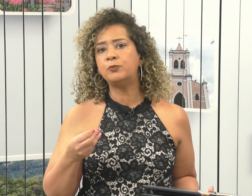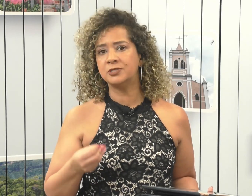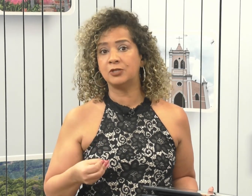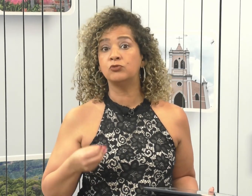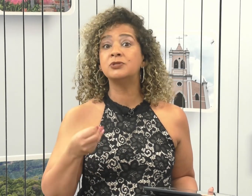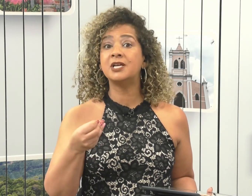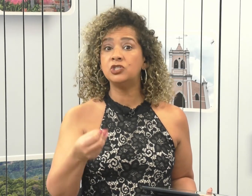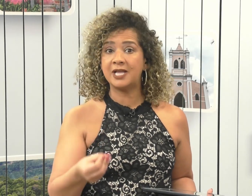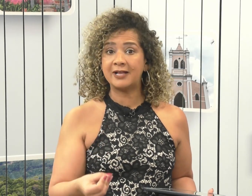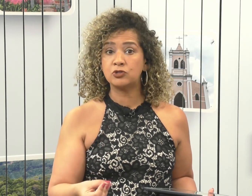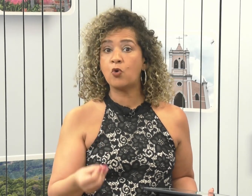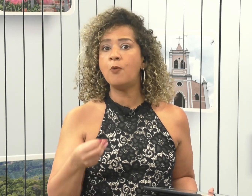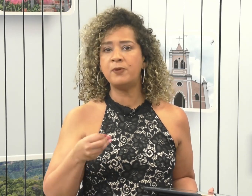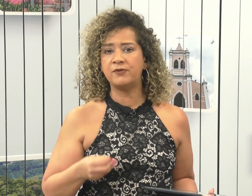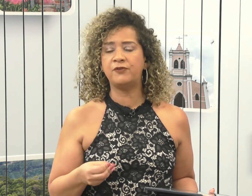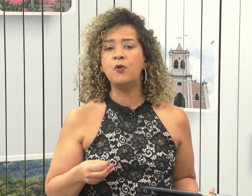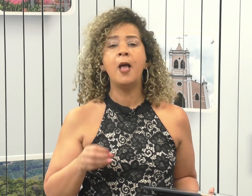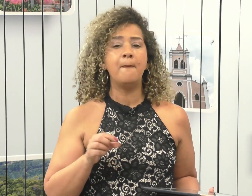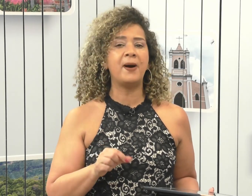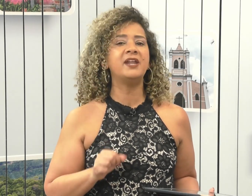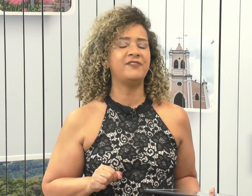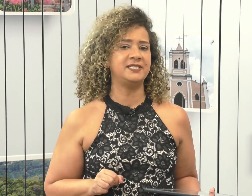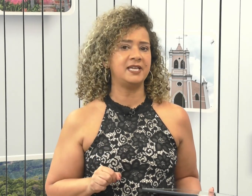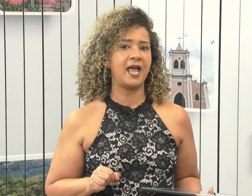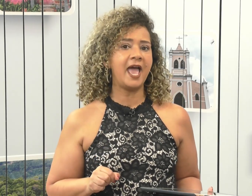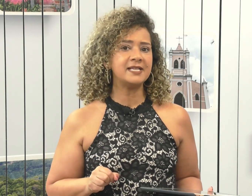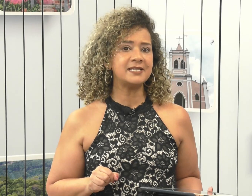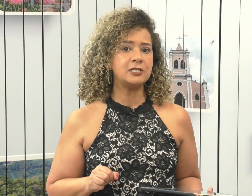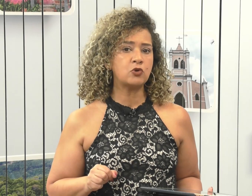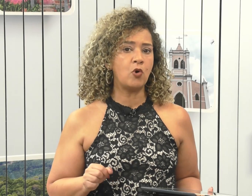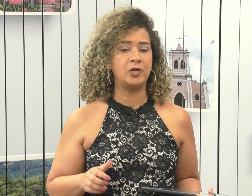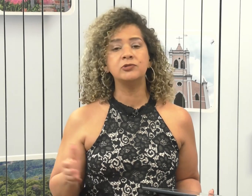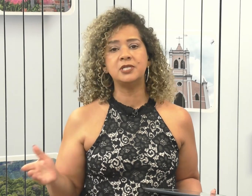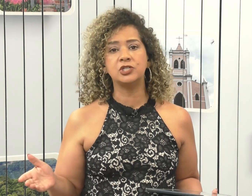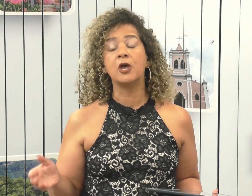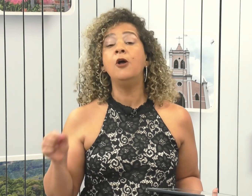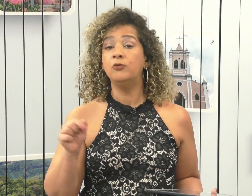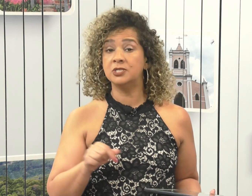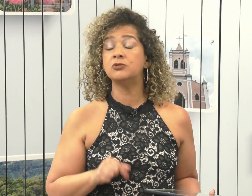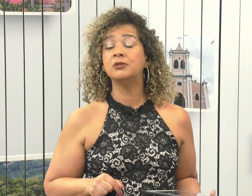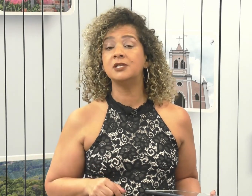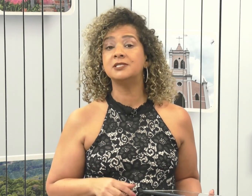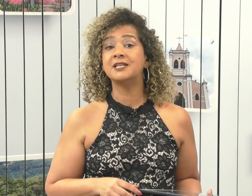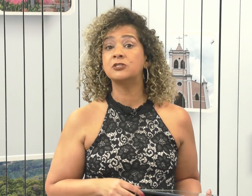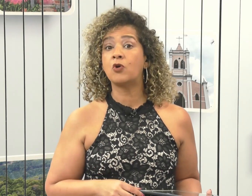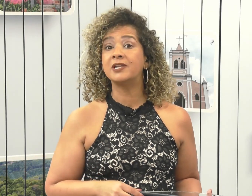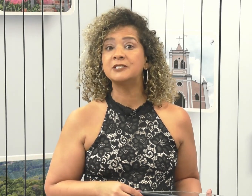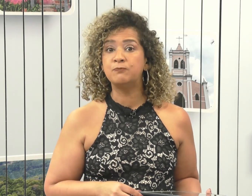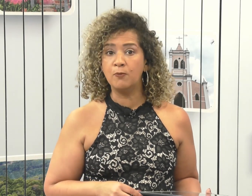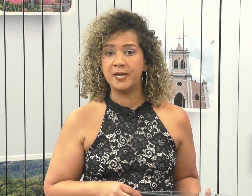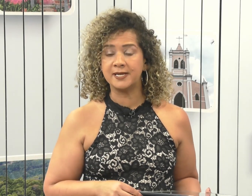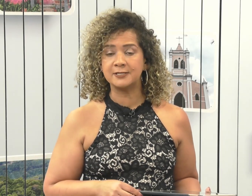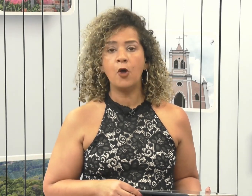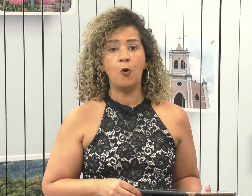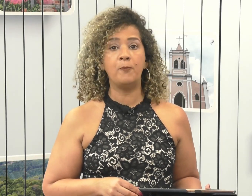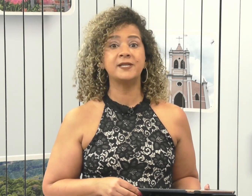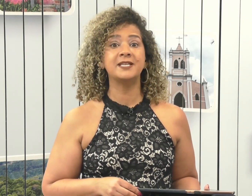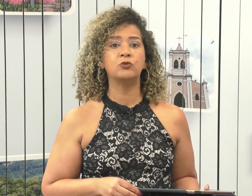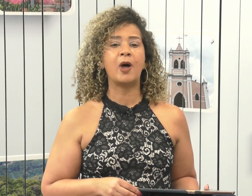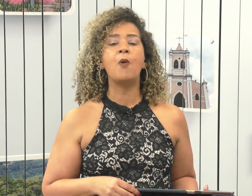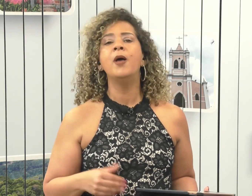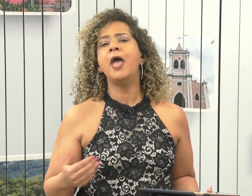84% dos candidatos com perfil para fazer essa escolha ou seja os estudantes das escolas públicas